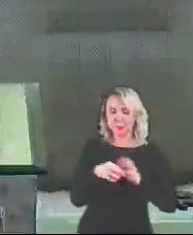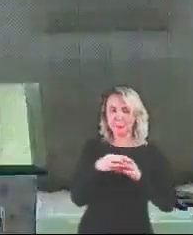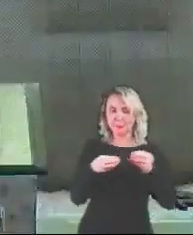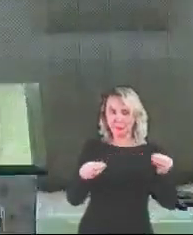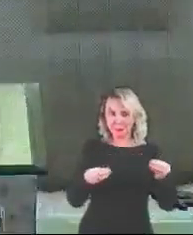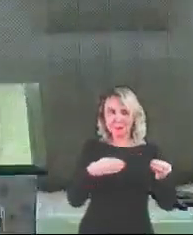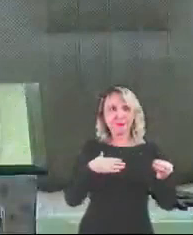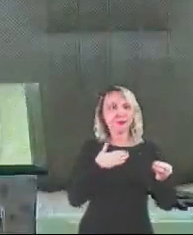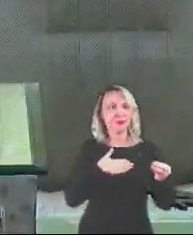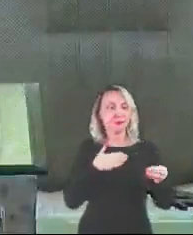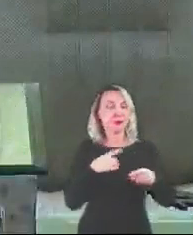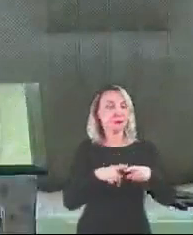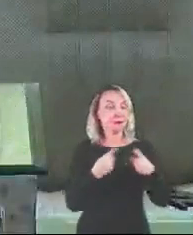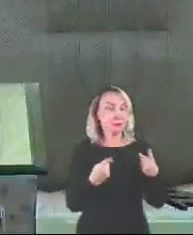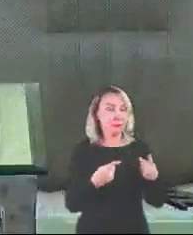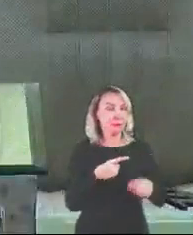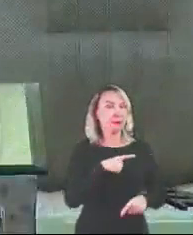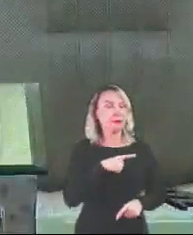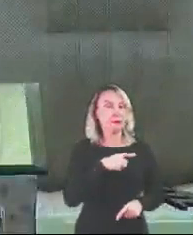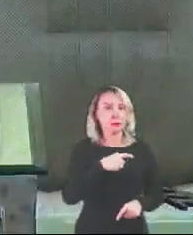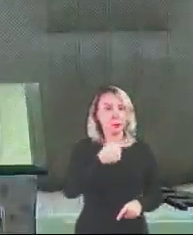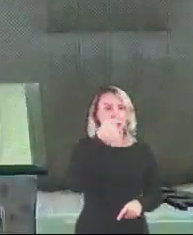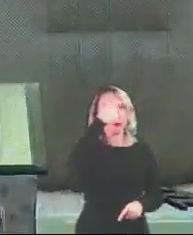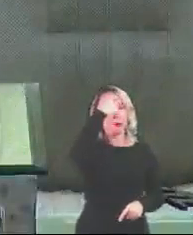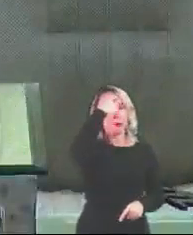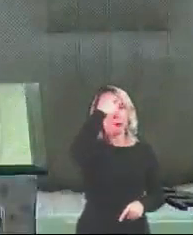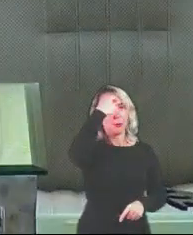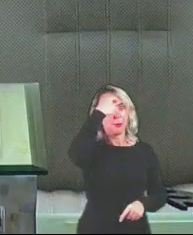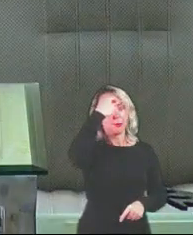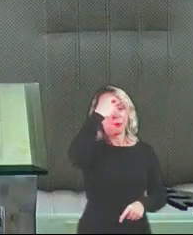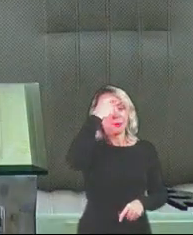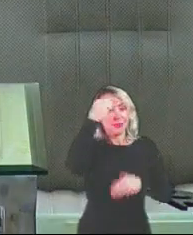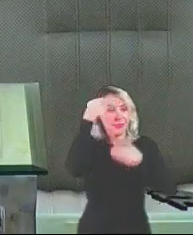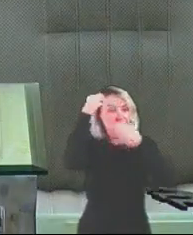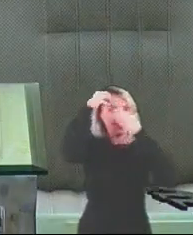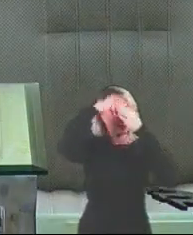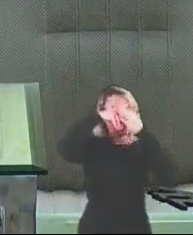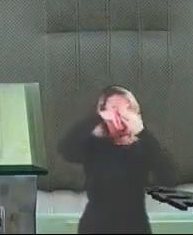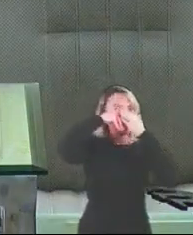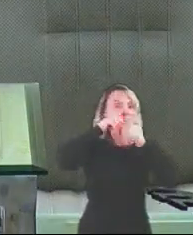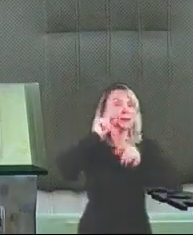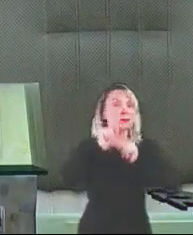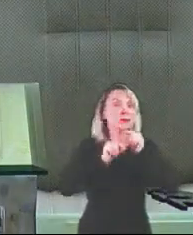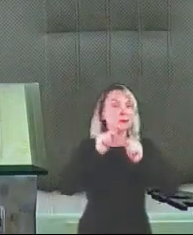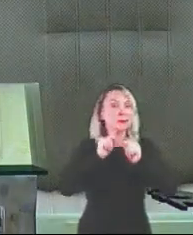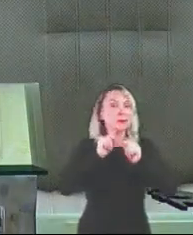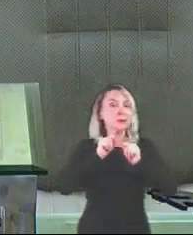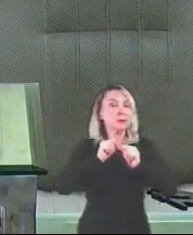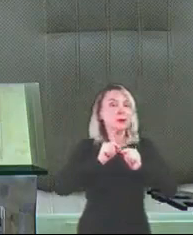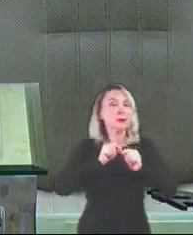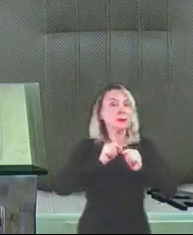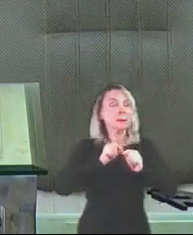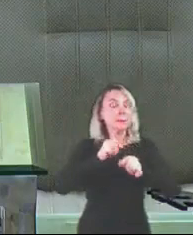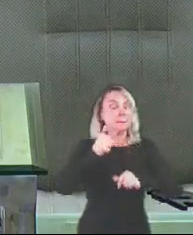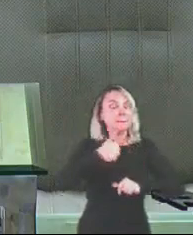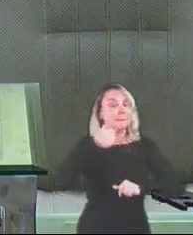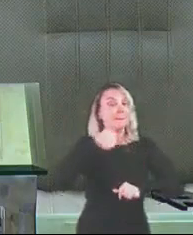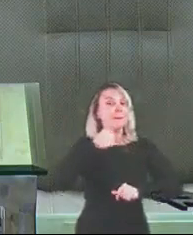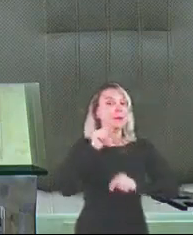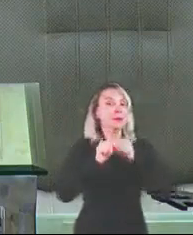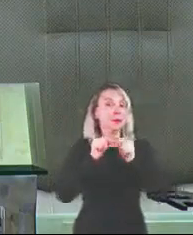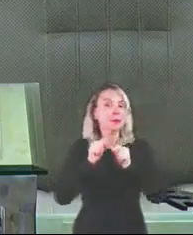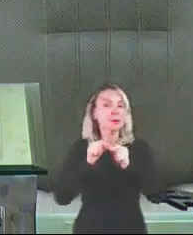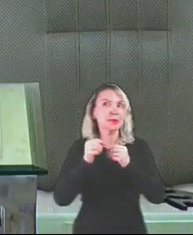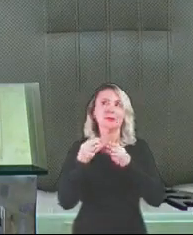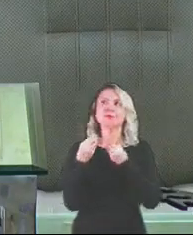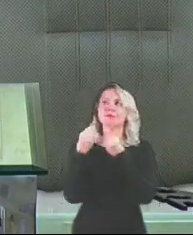uma consciência que superior na cabeça dela, que a primícia tem que ser de Deus, não importa o